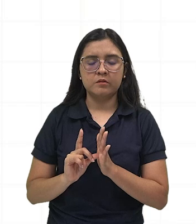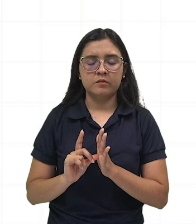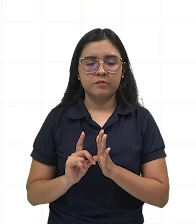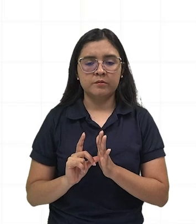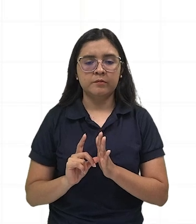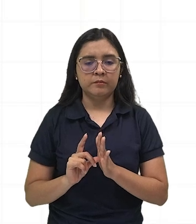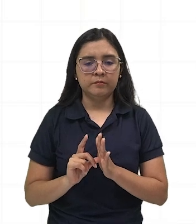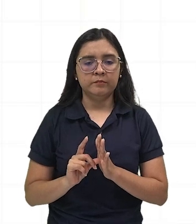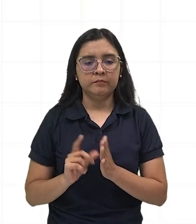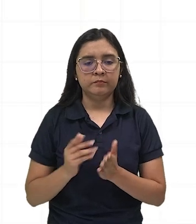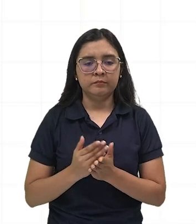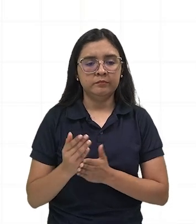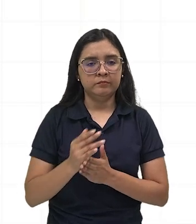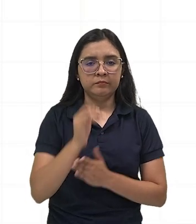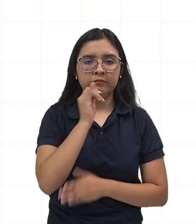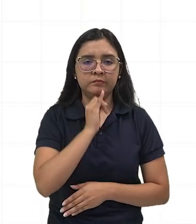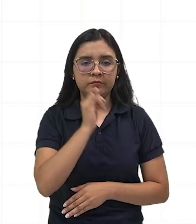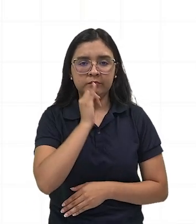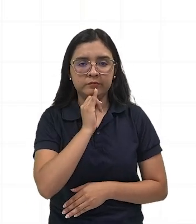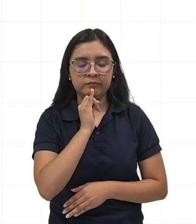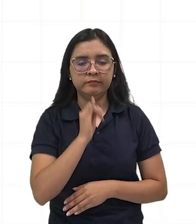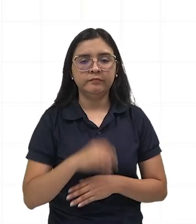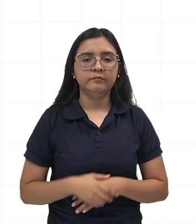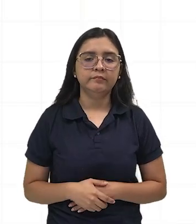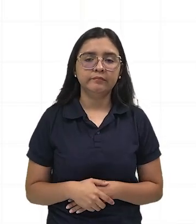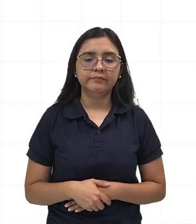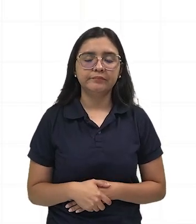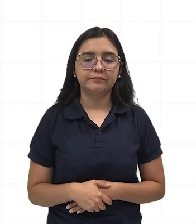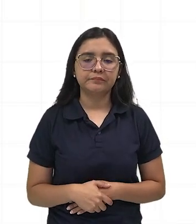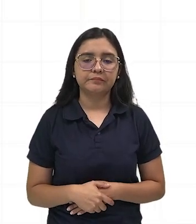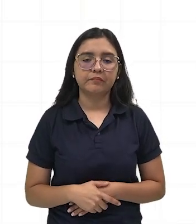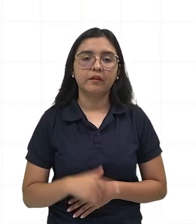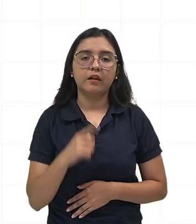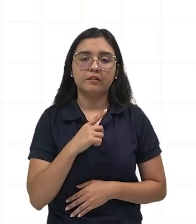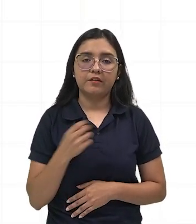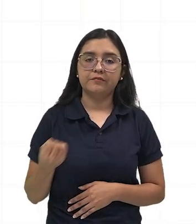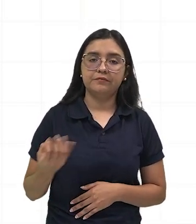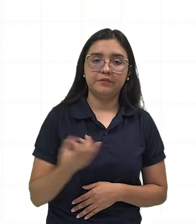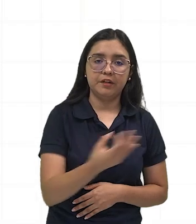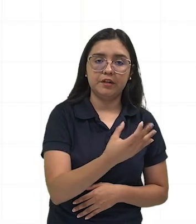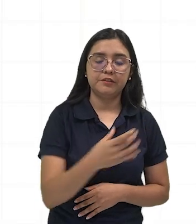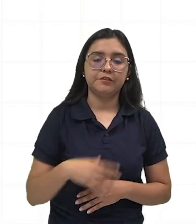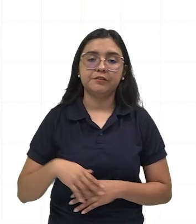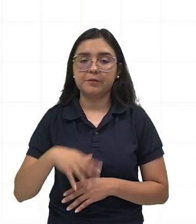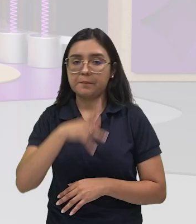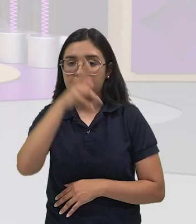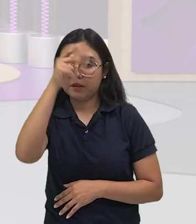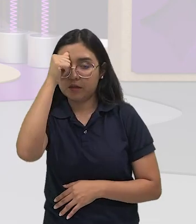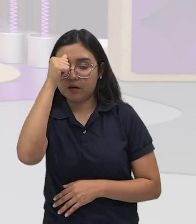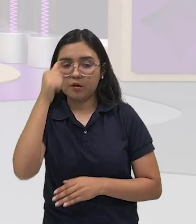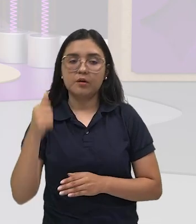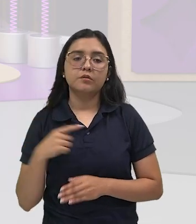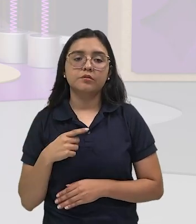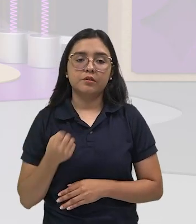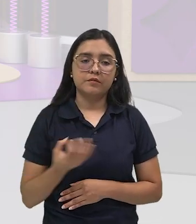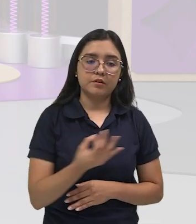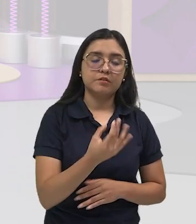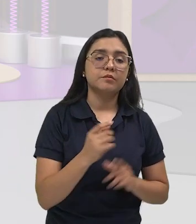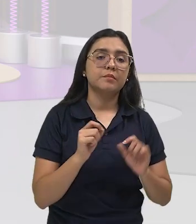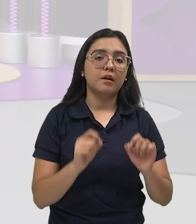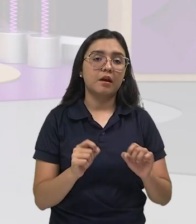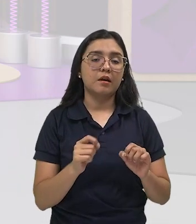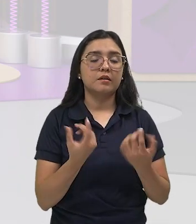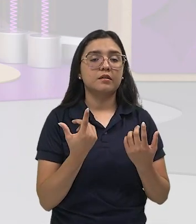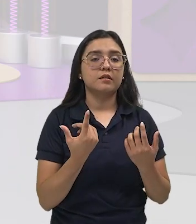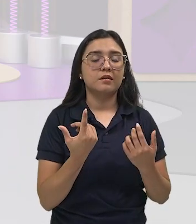para vocês no início da aula, né? A viagem entre Manaus e Itacoatiara,